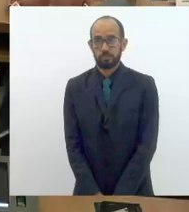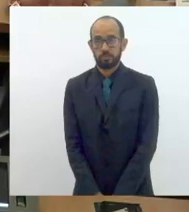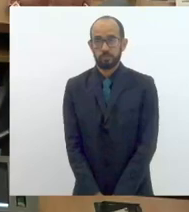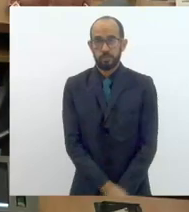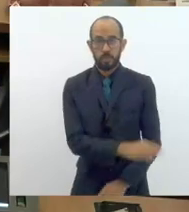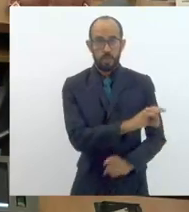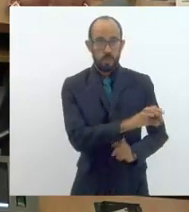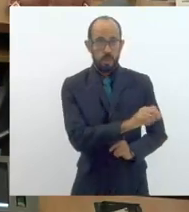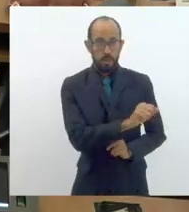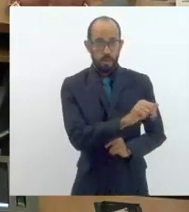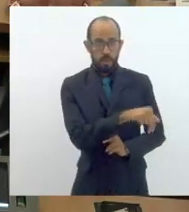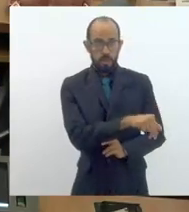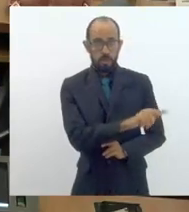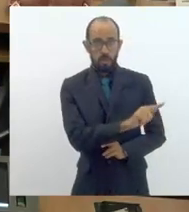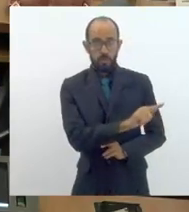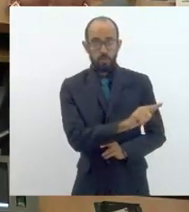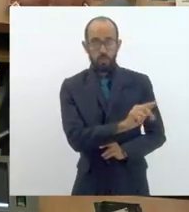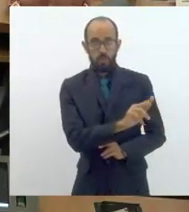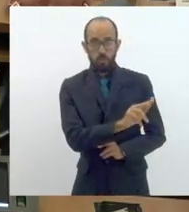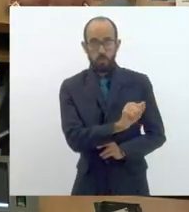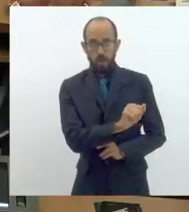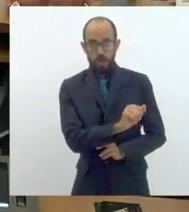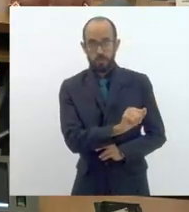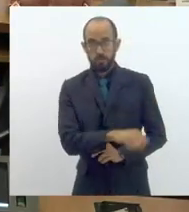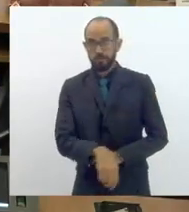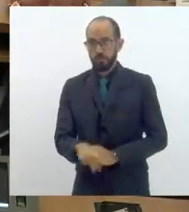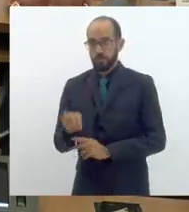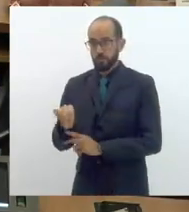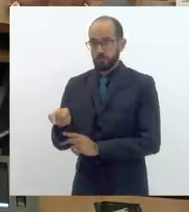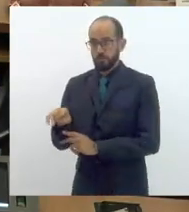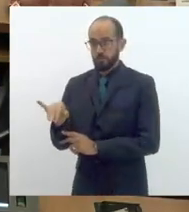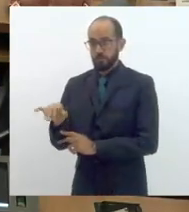Tanguá, Maria Inês de Abreu Quintanilha.